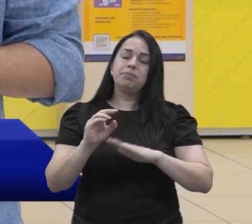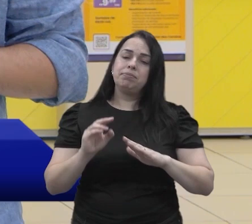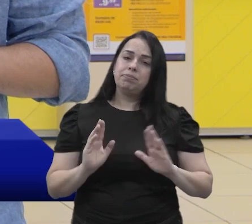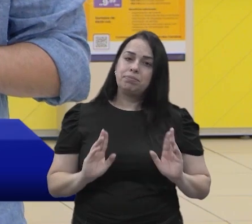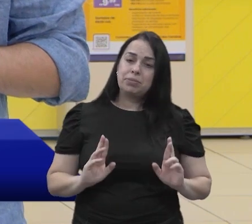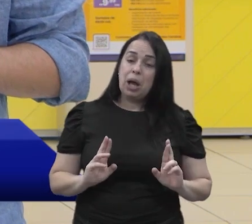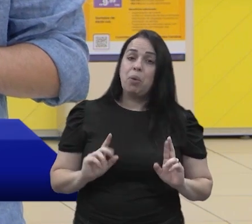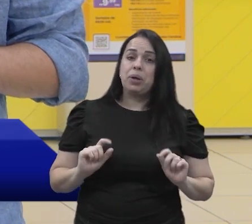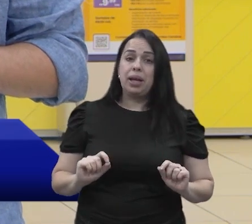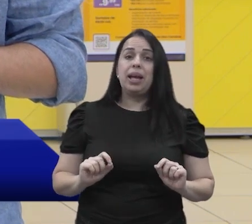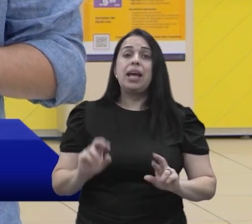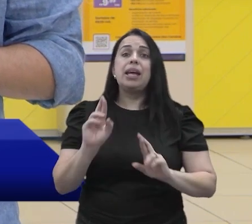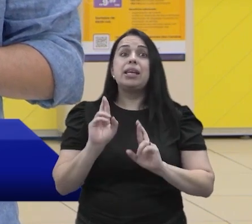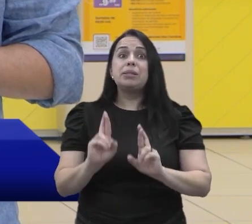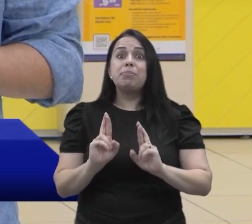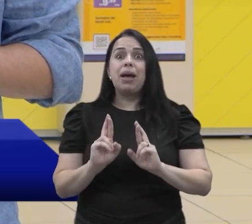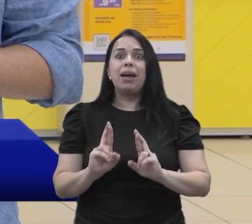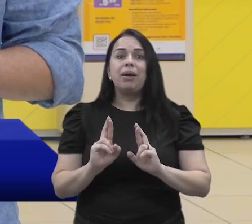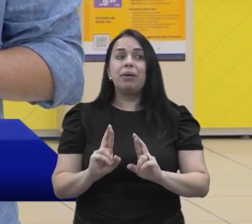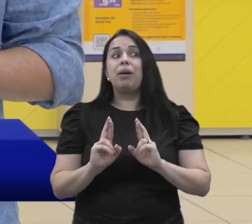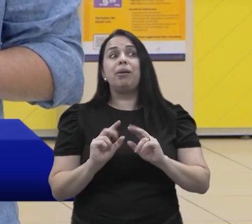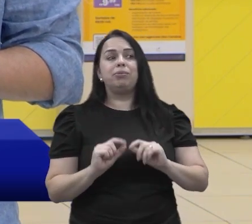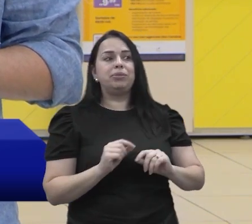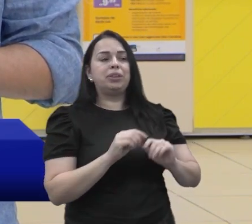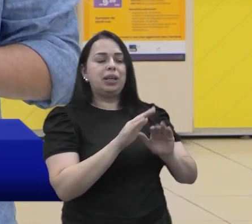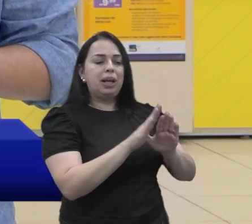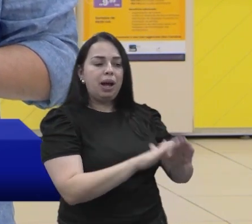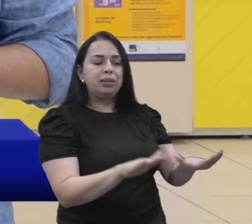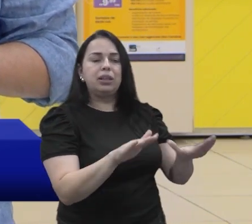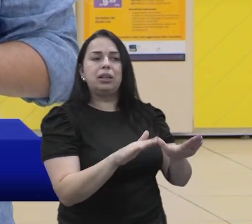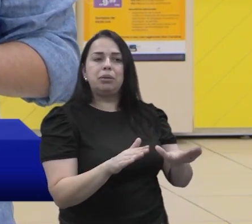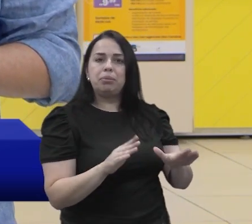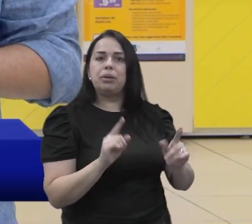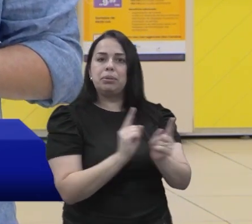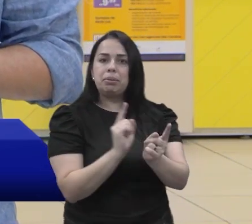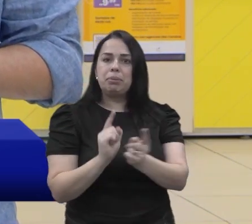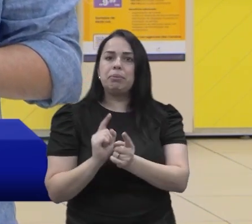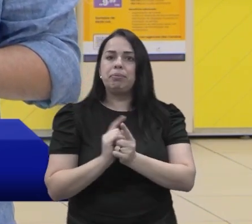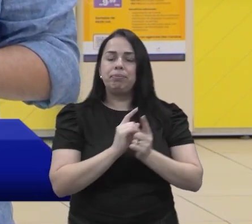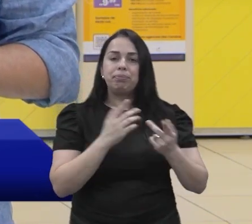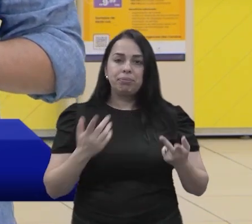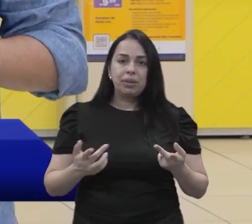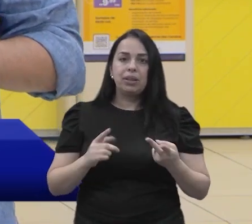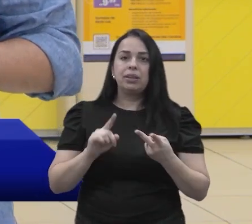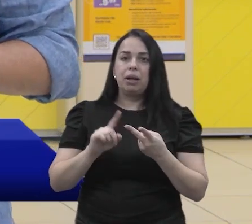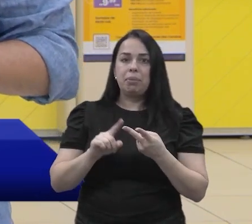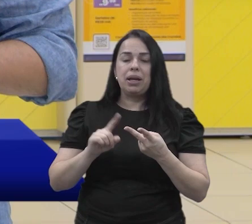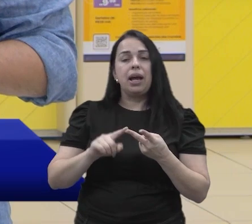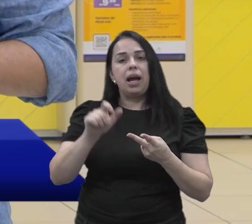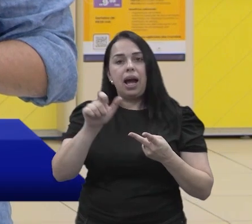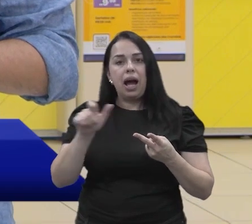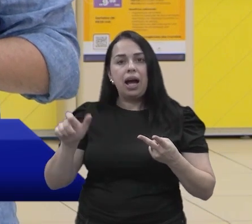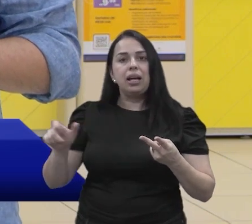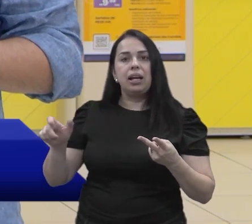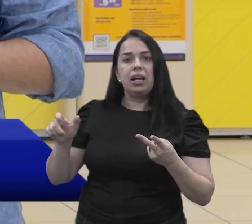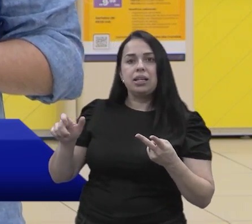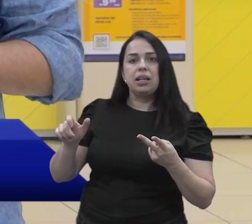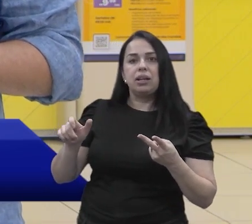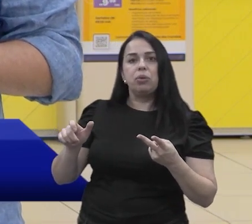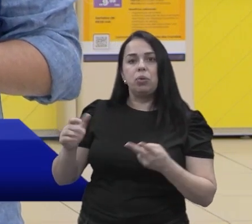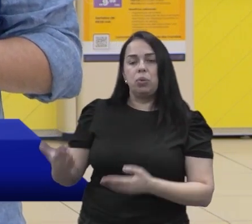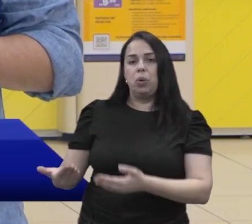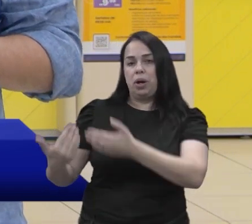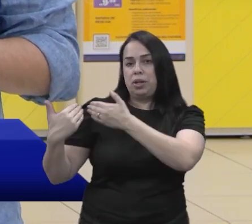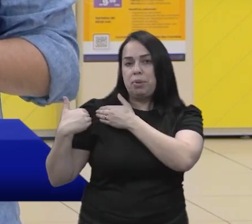do centro da cidade. Fica na Avenida Nelson Dávila, número 90. E tem uma expectativa muito grande